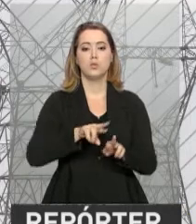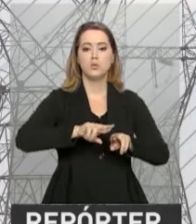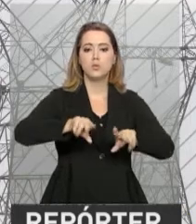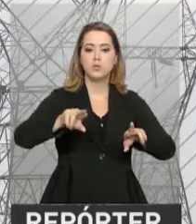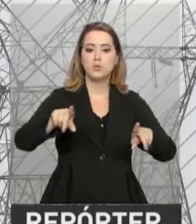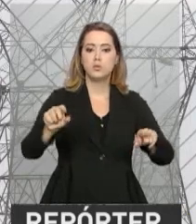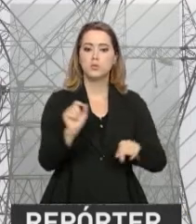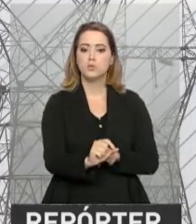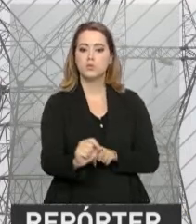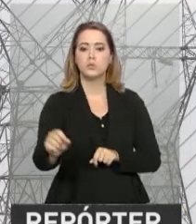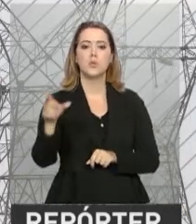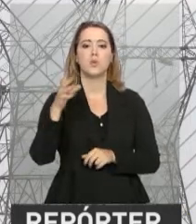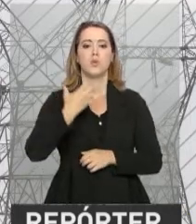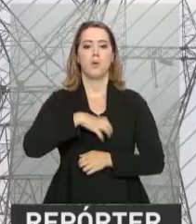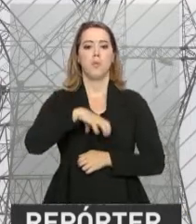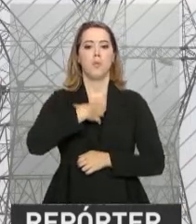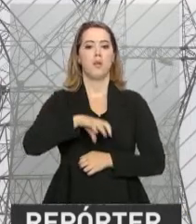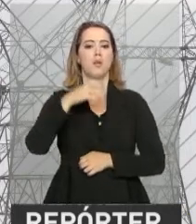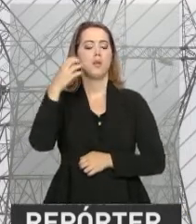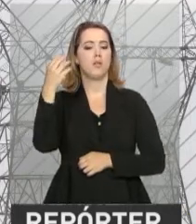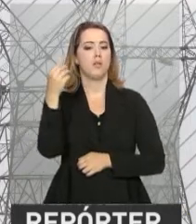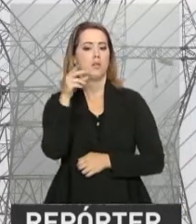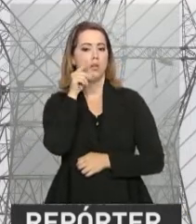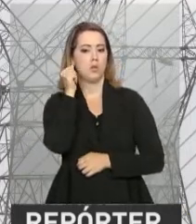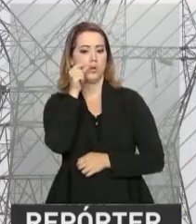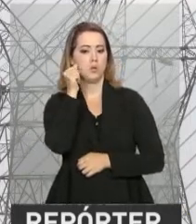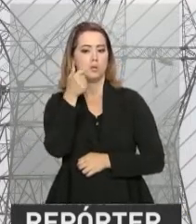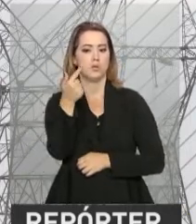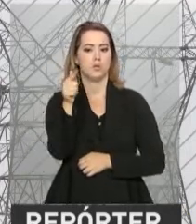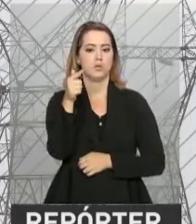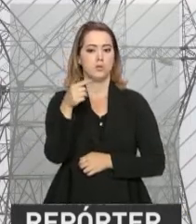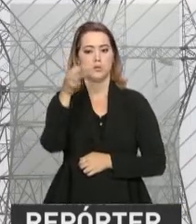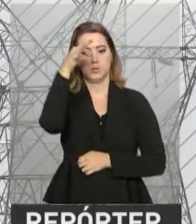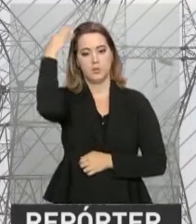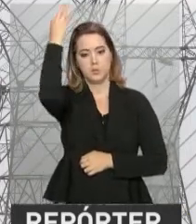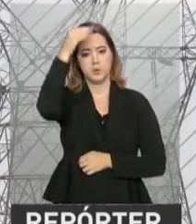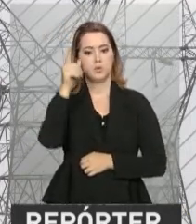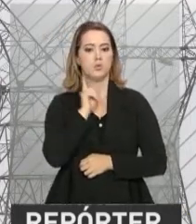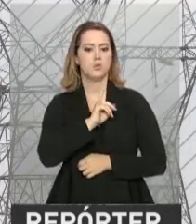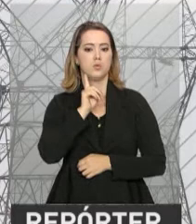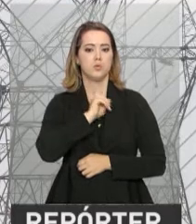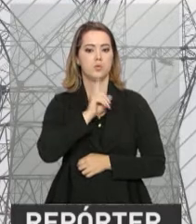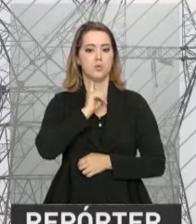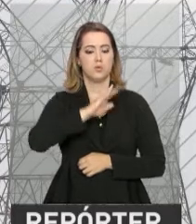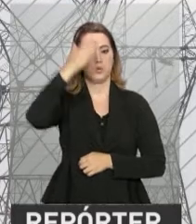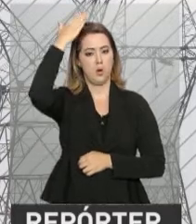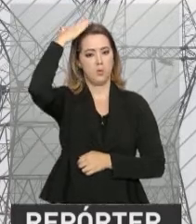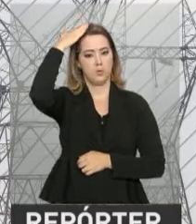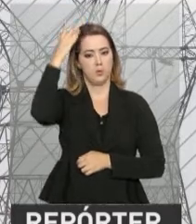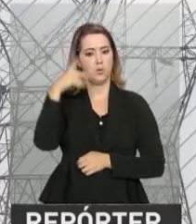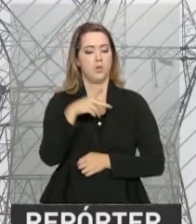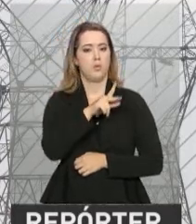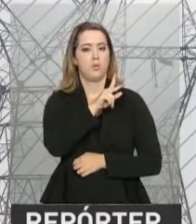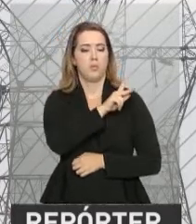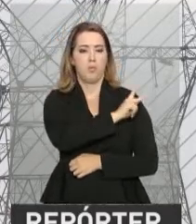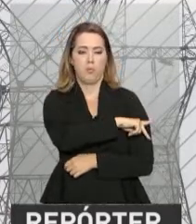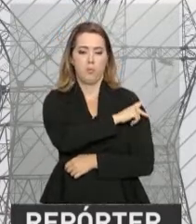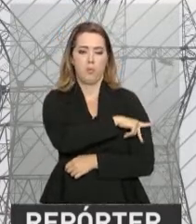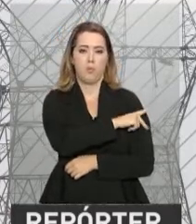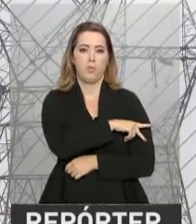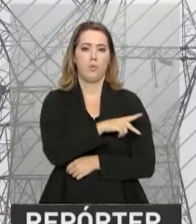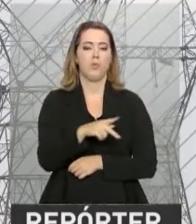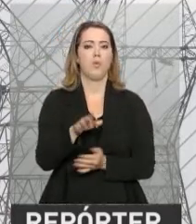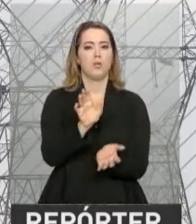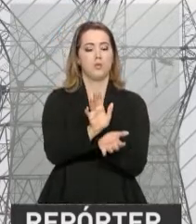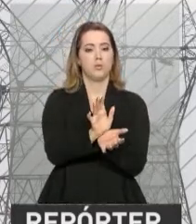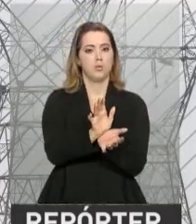ceará goiás espírito santo minas gerais pará paraíba piauí e rio grande